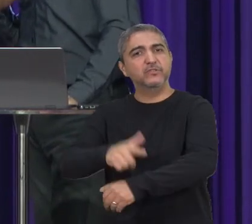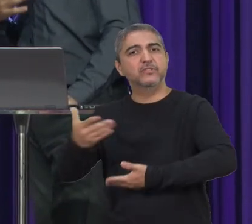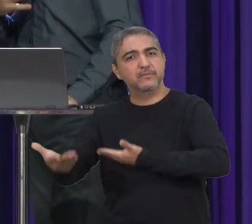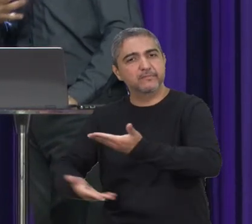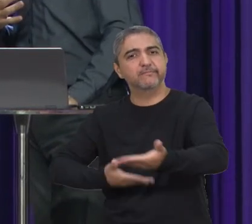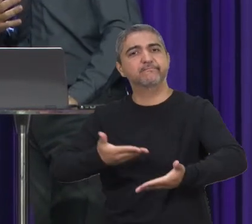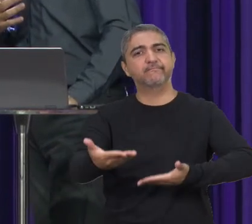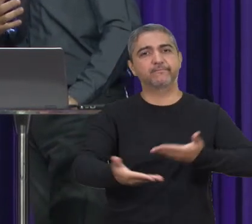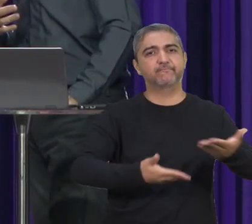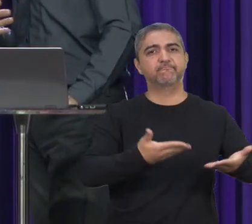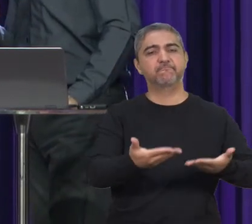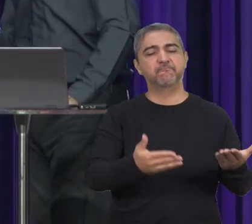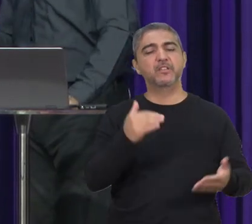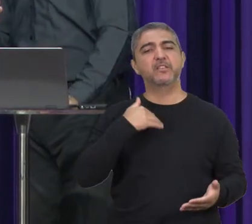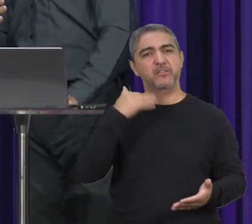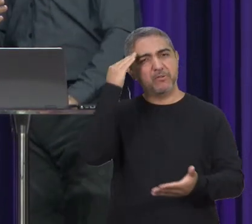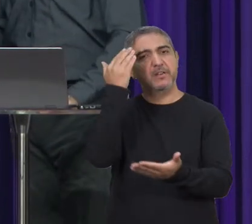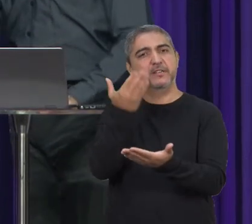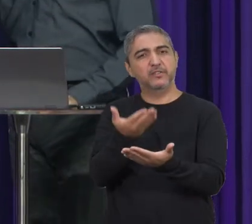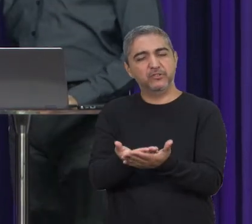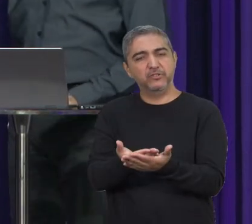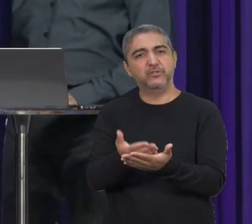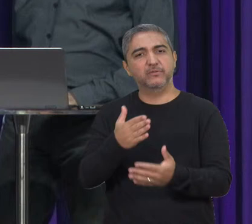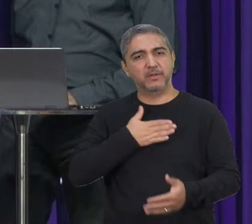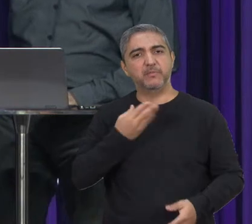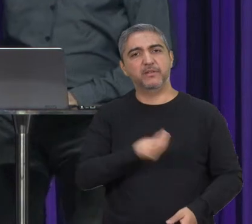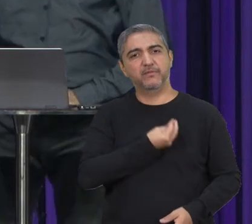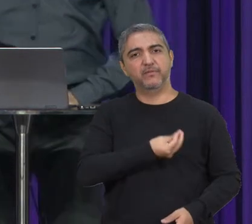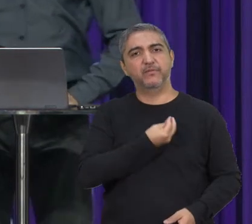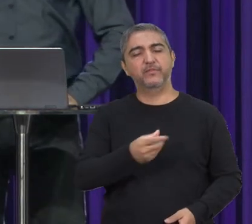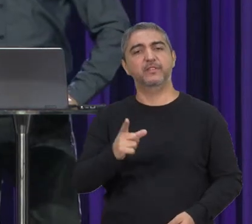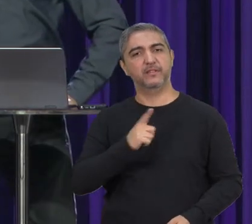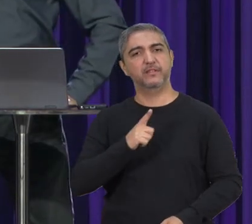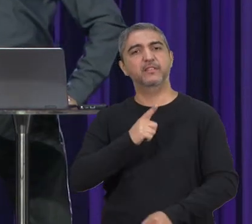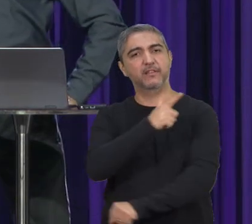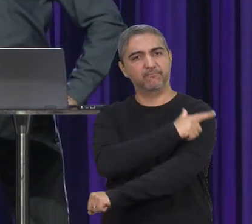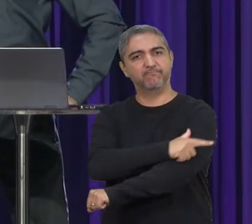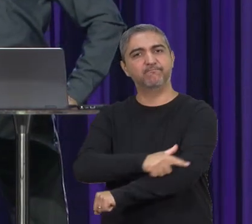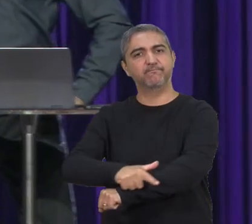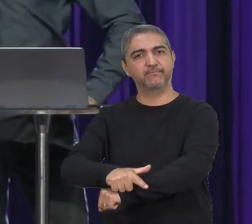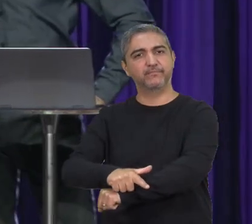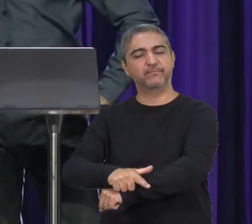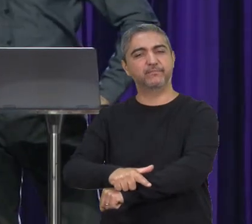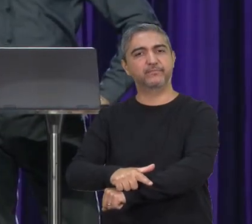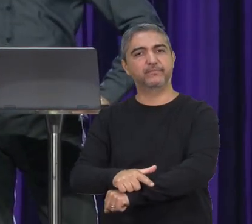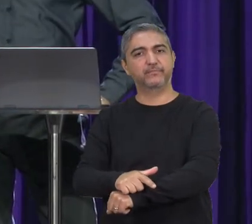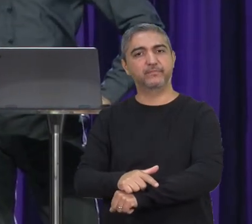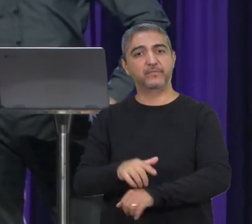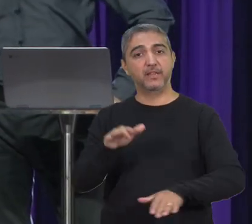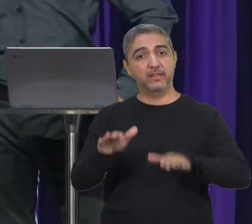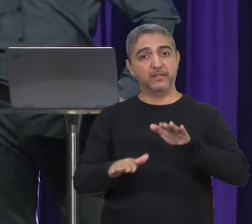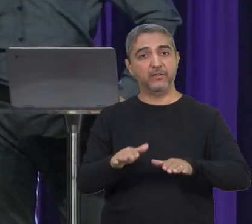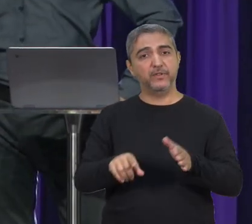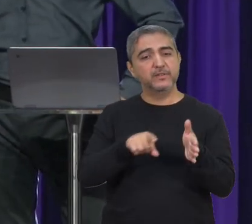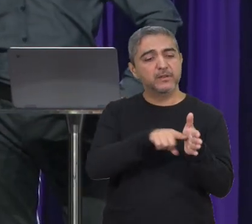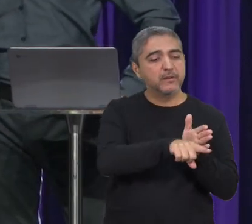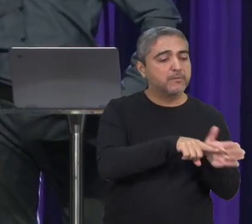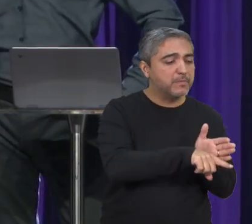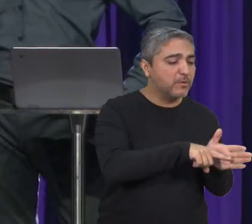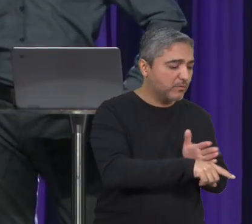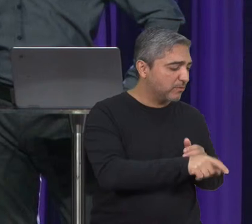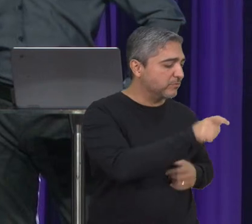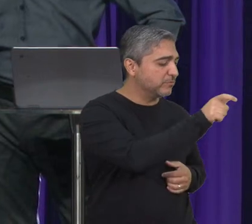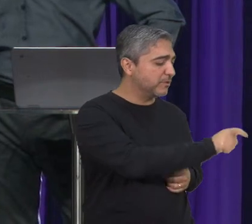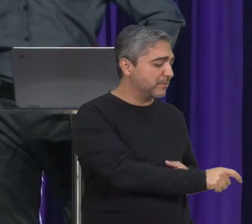características que estão presentes na minha vida. Quem sabe você pergunta para alguém que te conhece muito bem, está do seu lado, se você